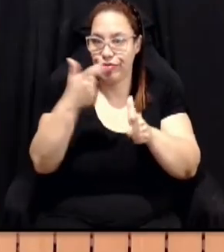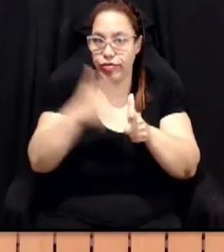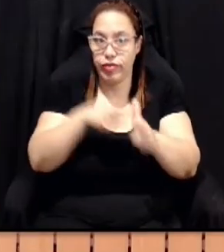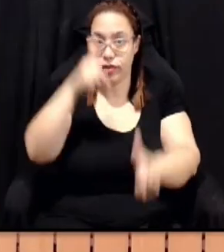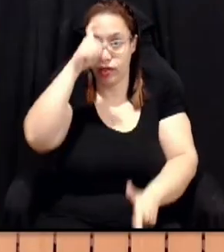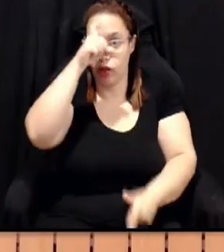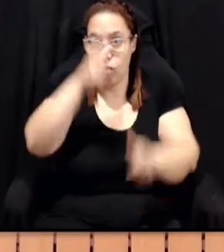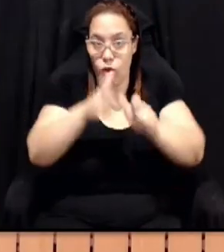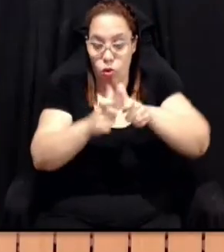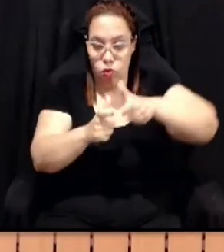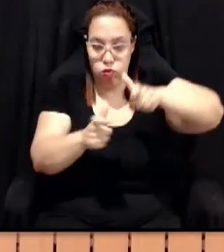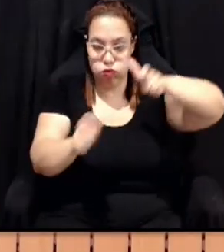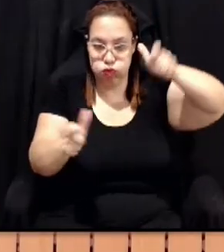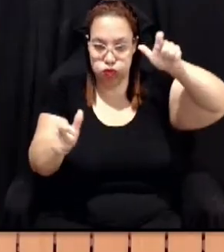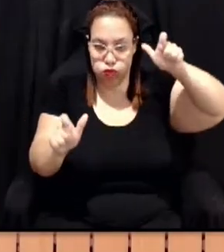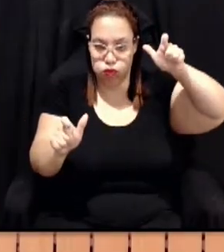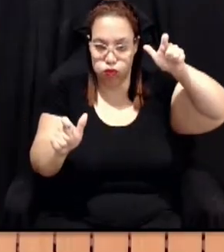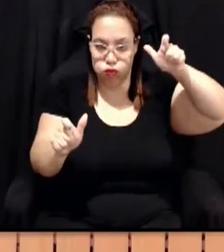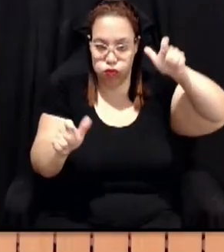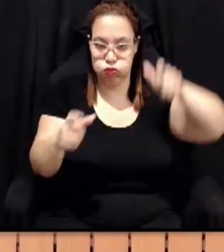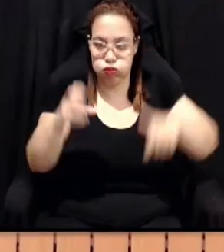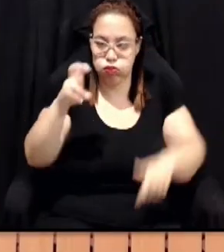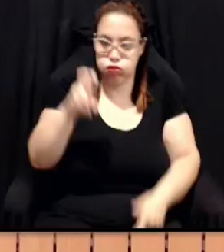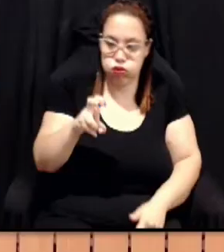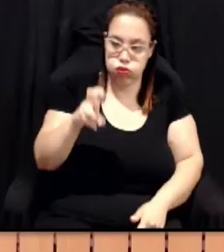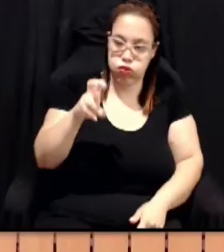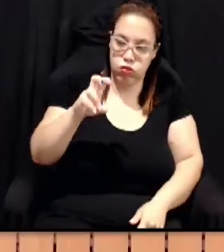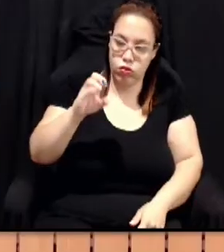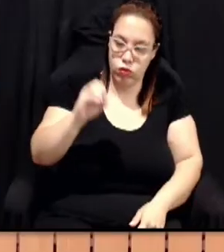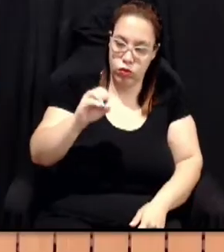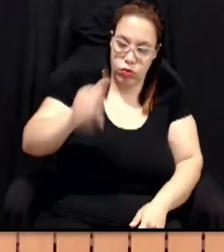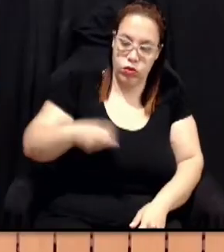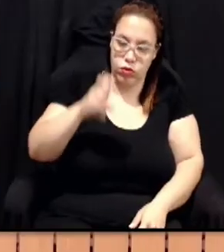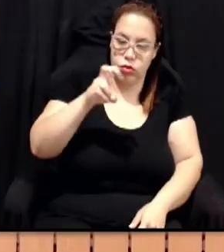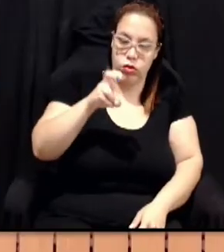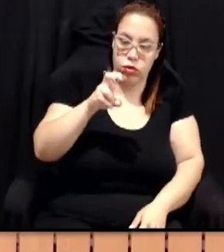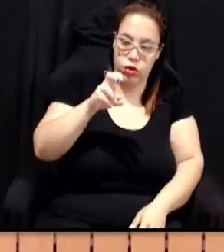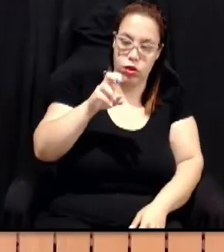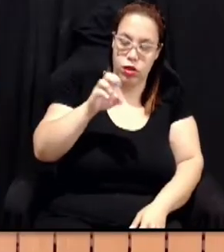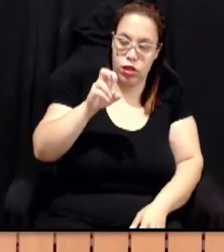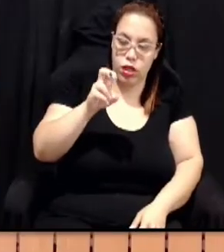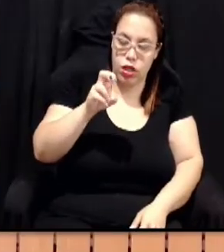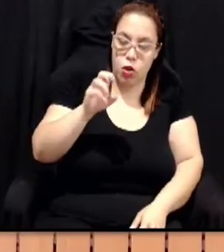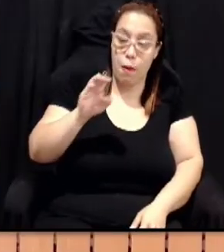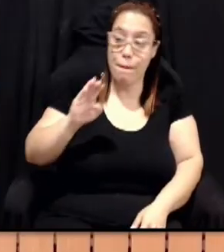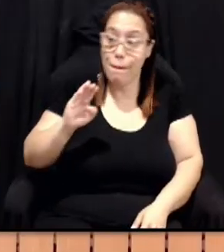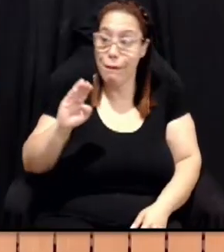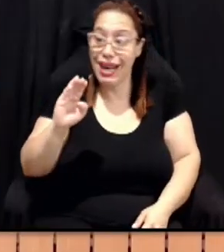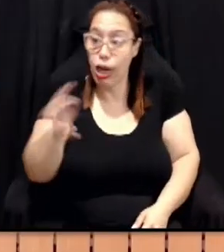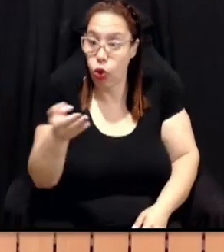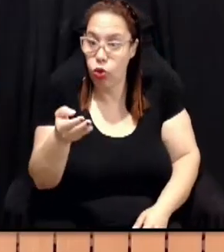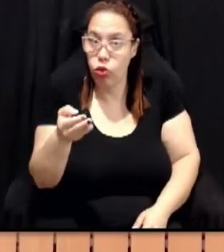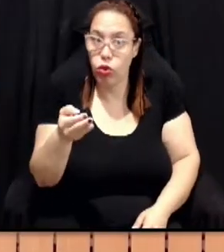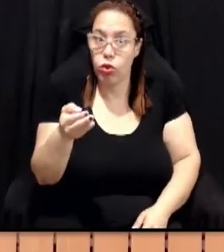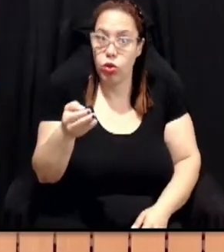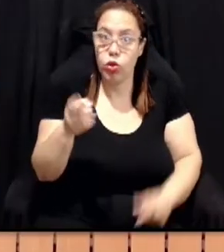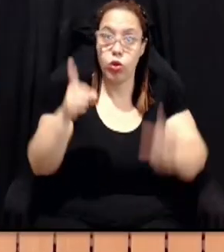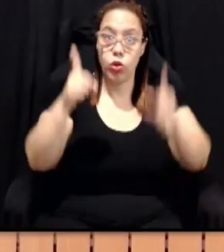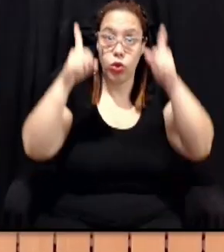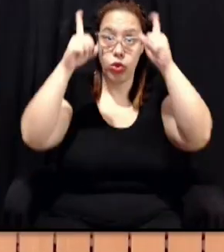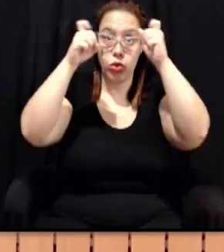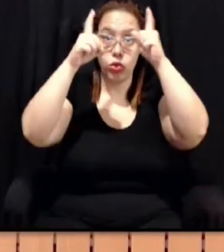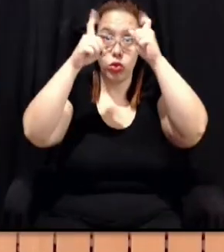Ela estava em 50,5 milhões. Isso, inclusive, dificultou o atendimento para